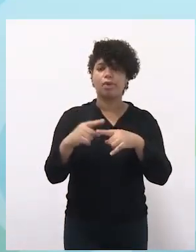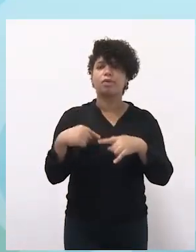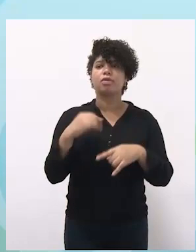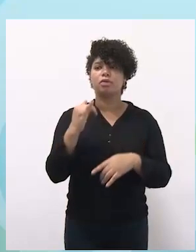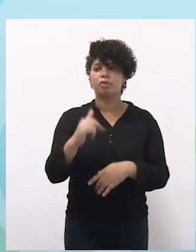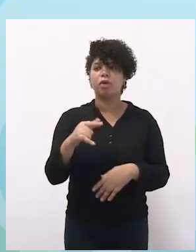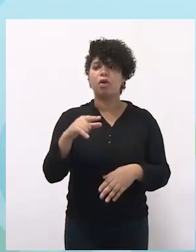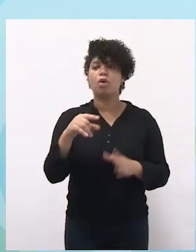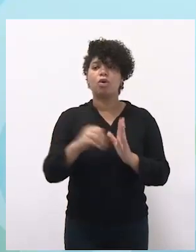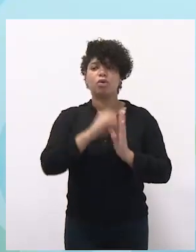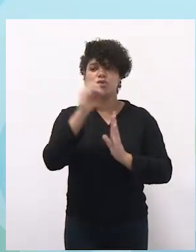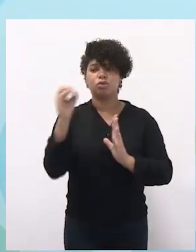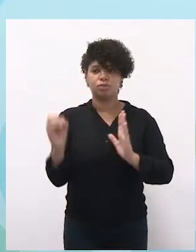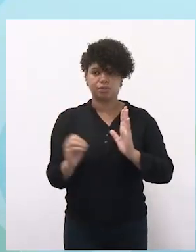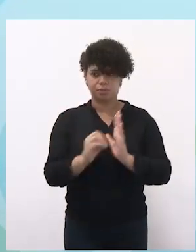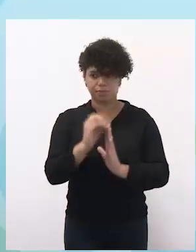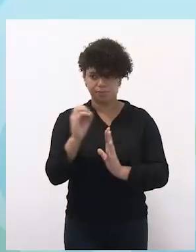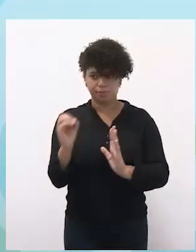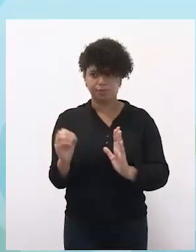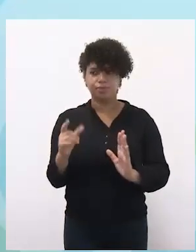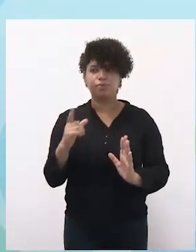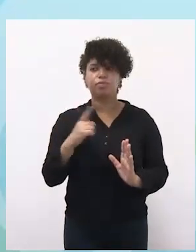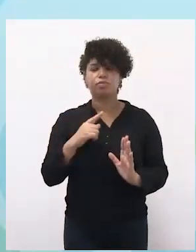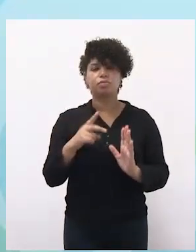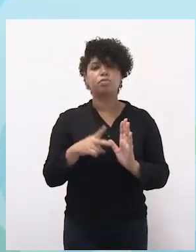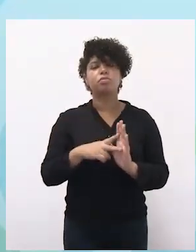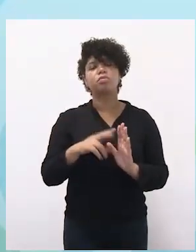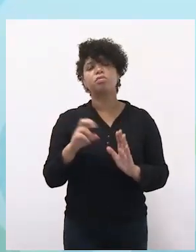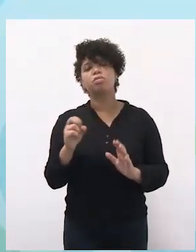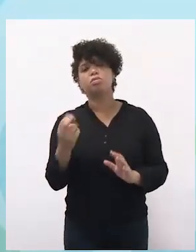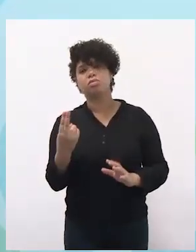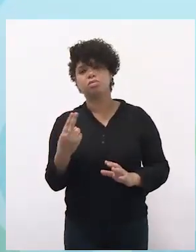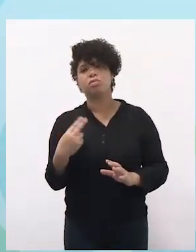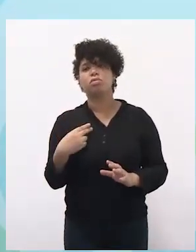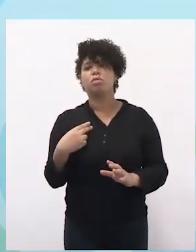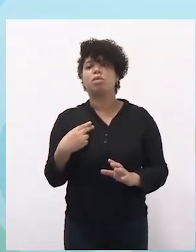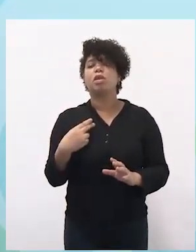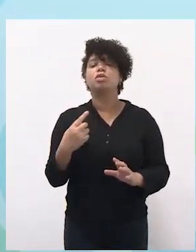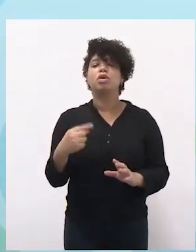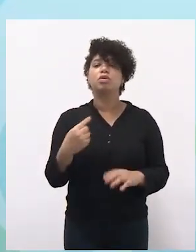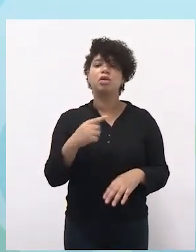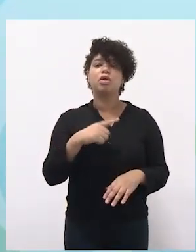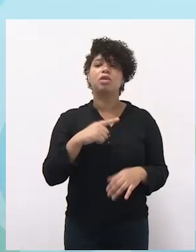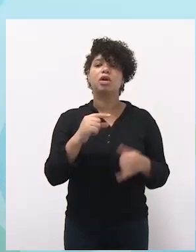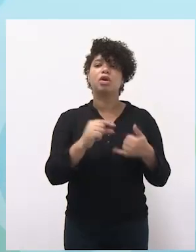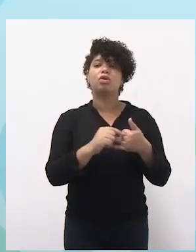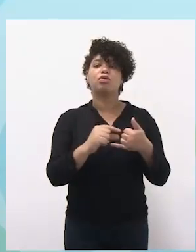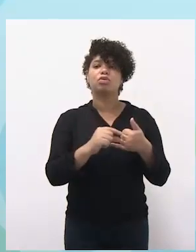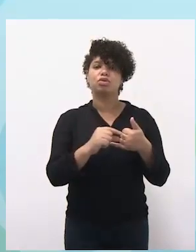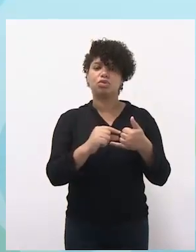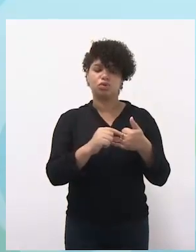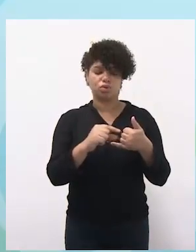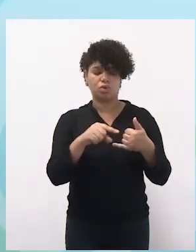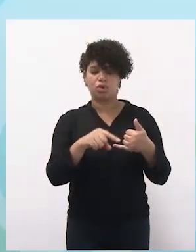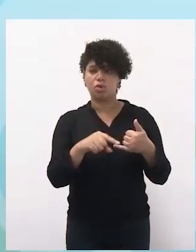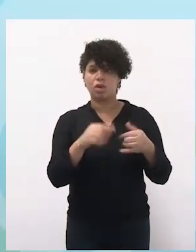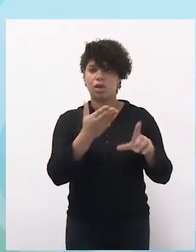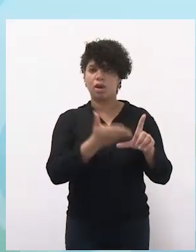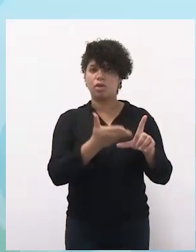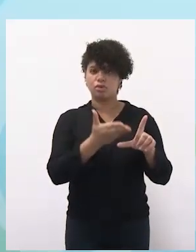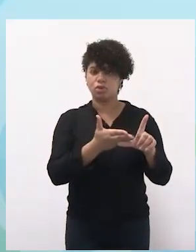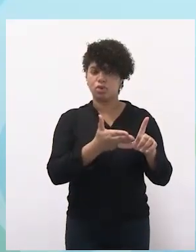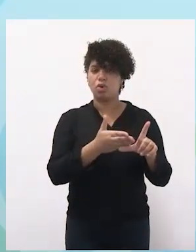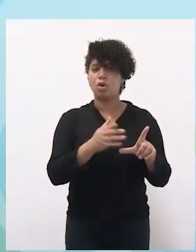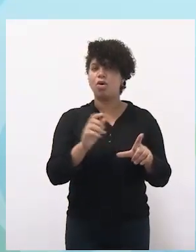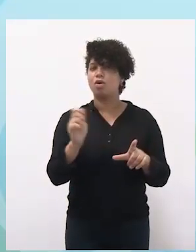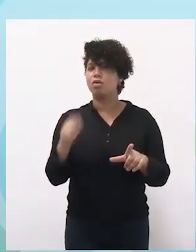do centro de mídias, do aplicativo, dentro do Classroom, a gente não tem a possibilidade de usar o Meet com dados patrocinados. Então,